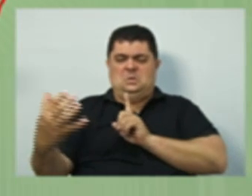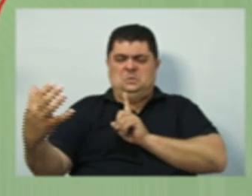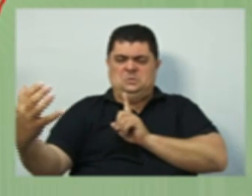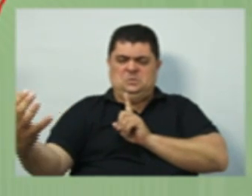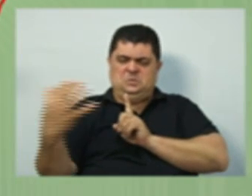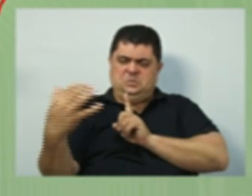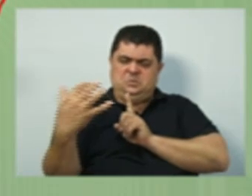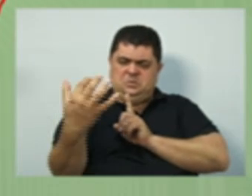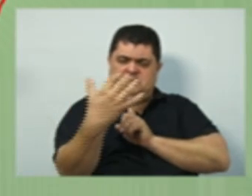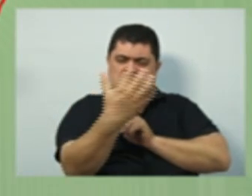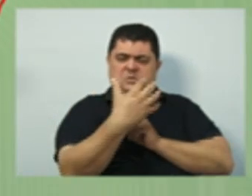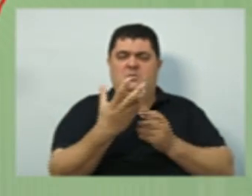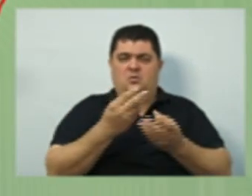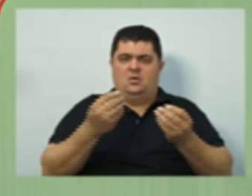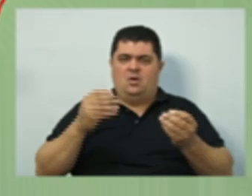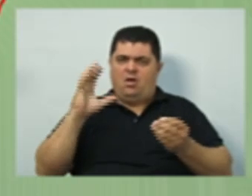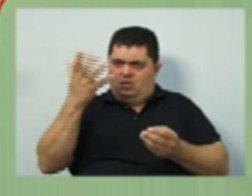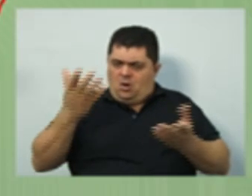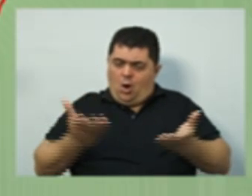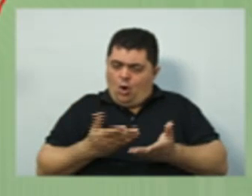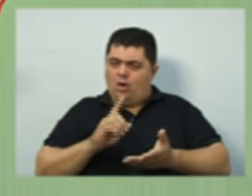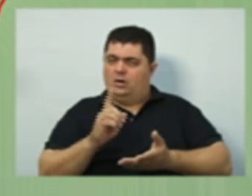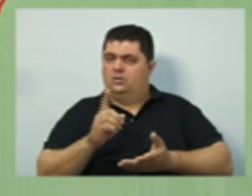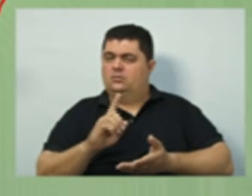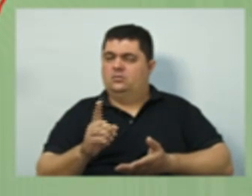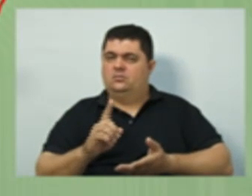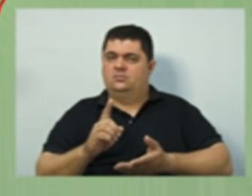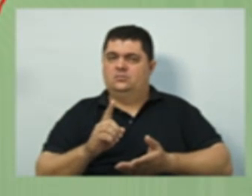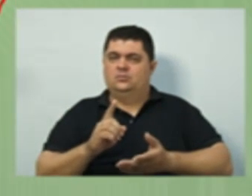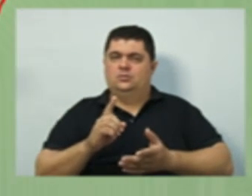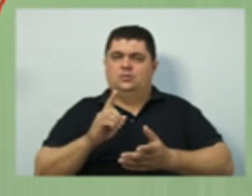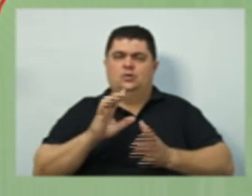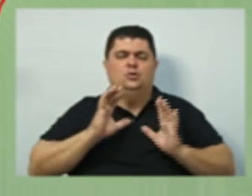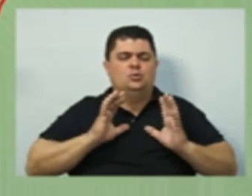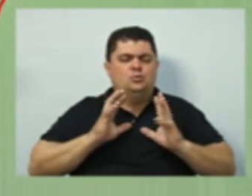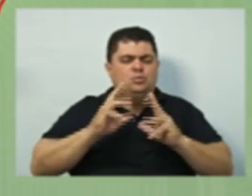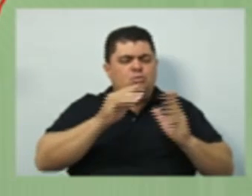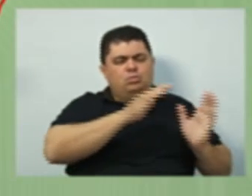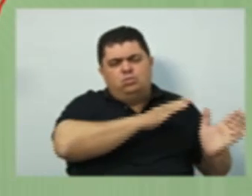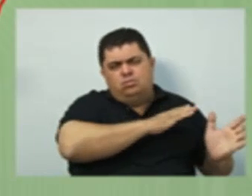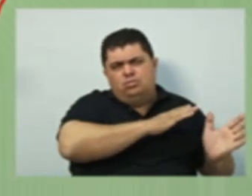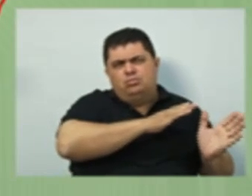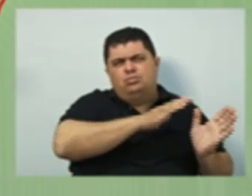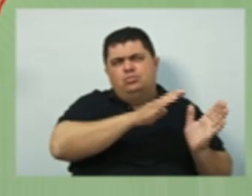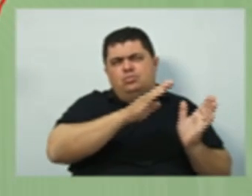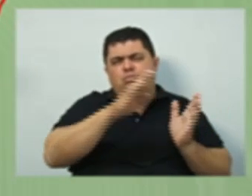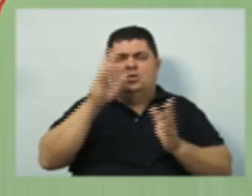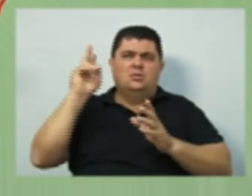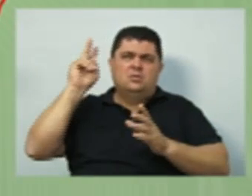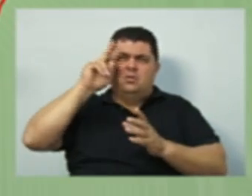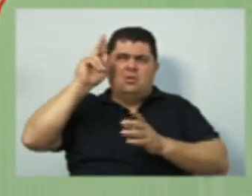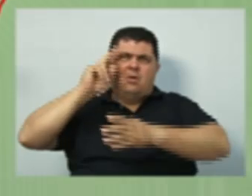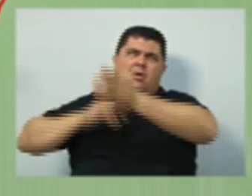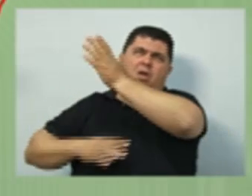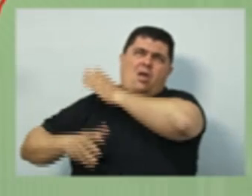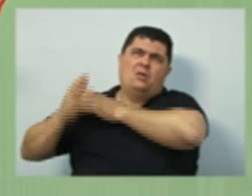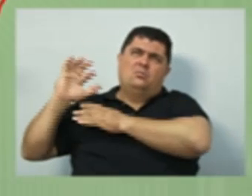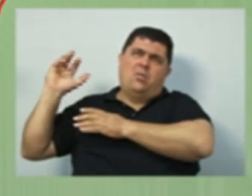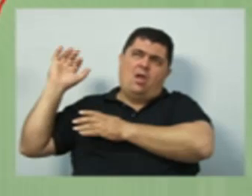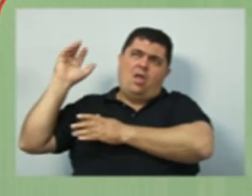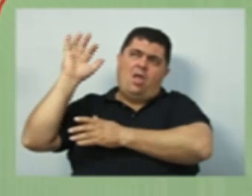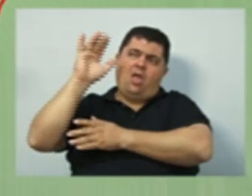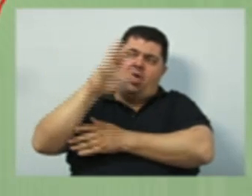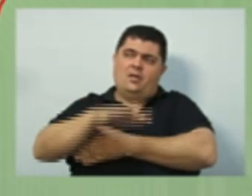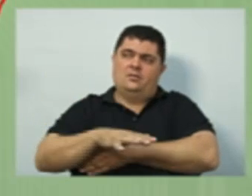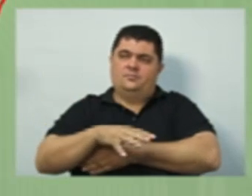E isto acontece não só agora, acontece durante toda a história. O trabalho é algo histórico. Esta imagem que